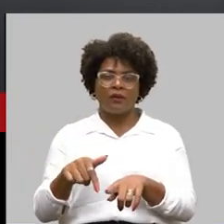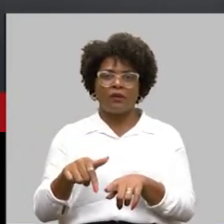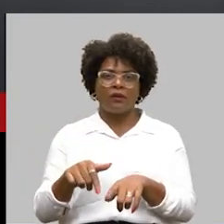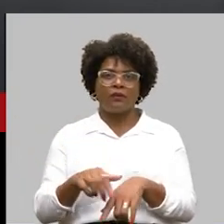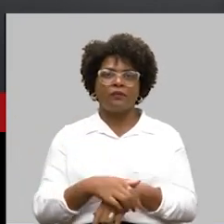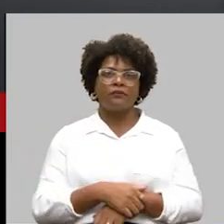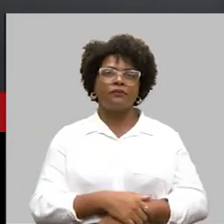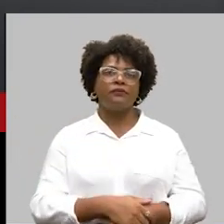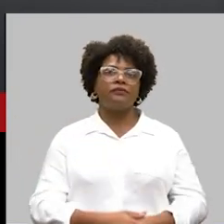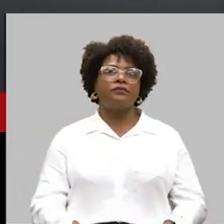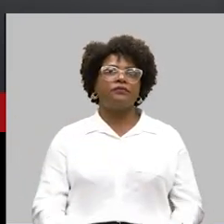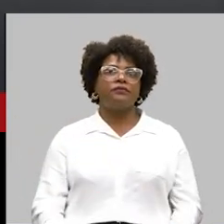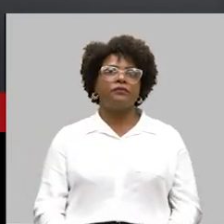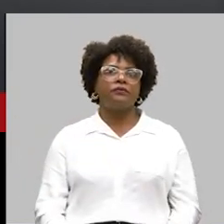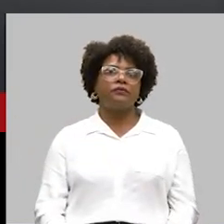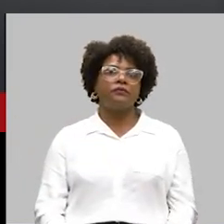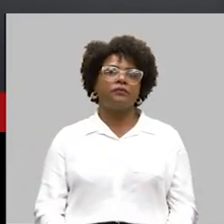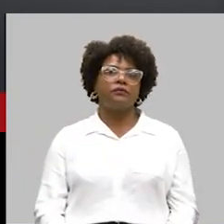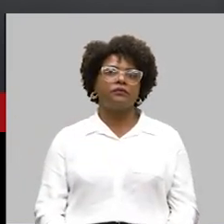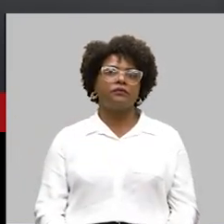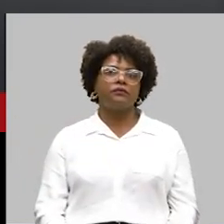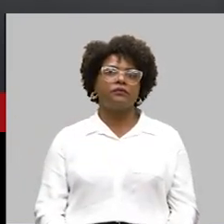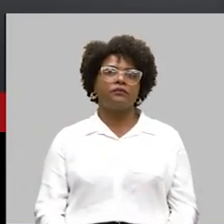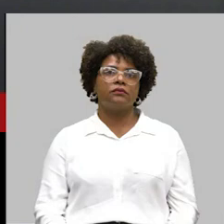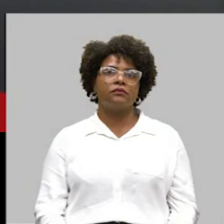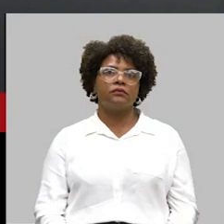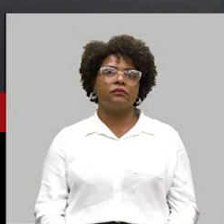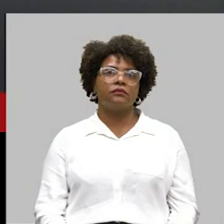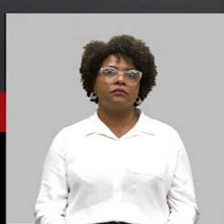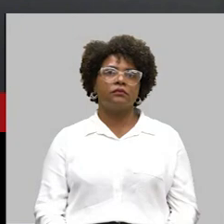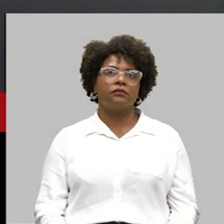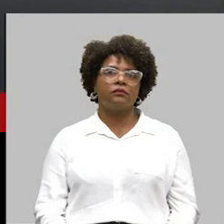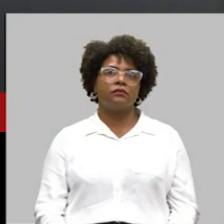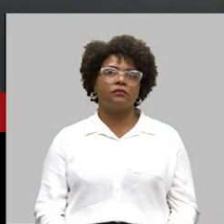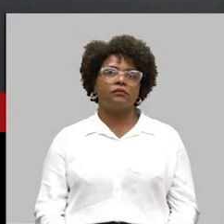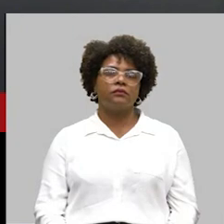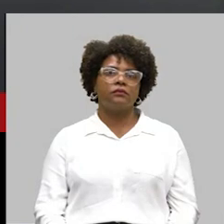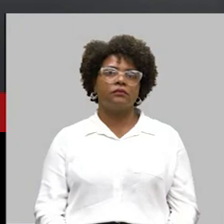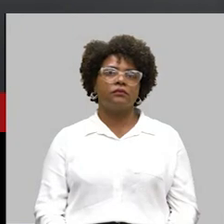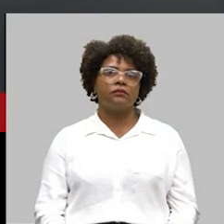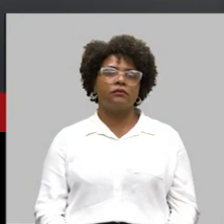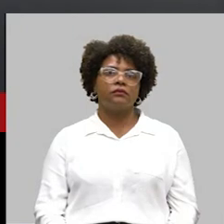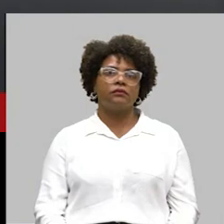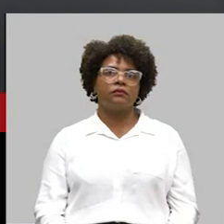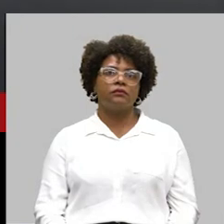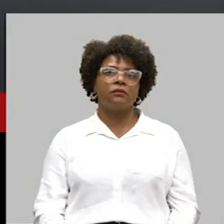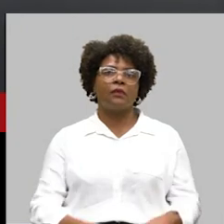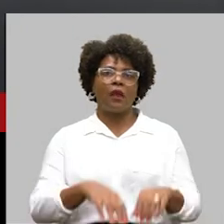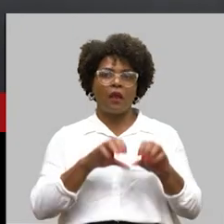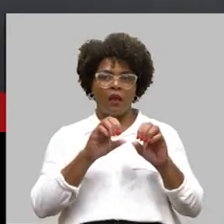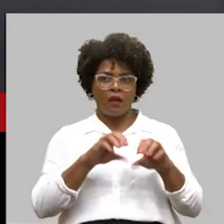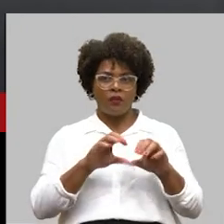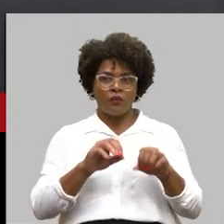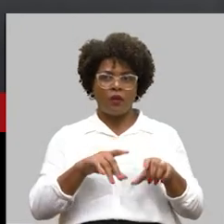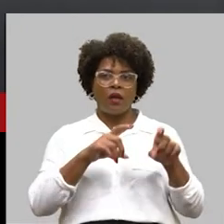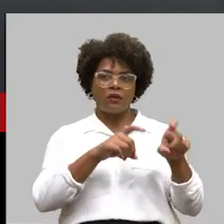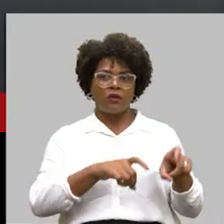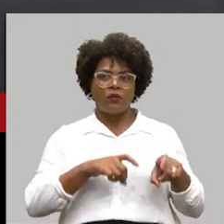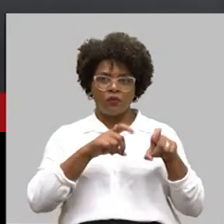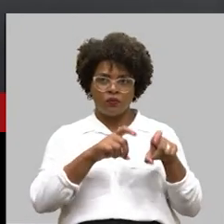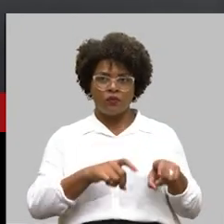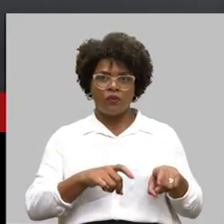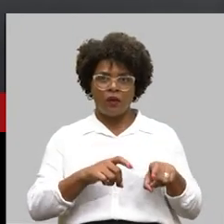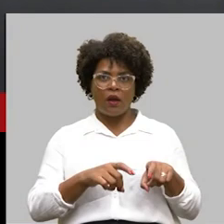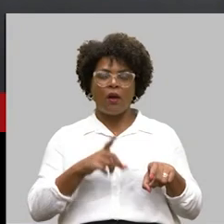constante eh e daí dizer dos né que a educação do campo ela também nasce dos